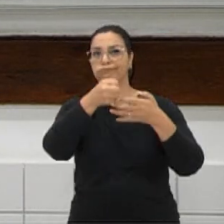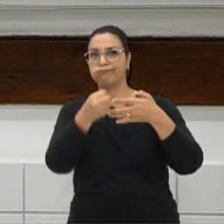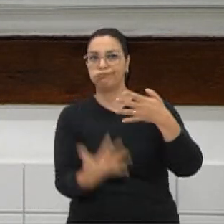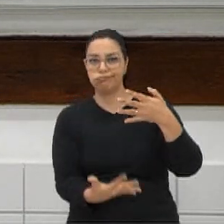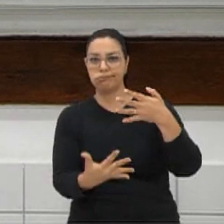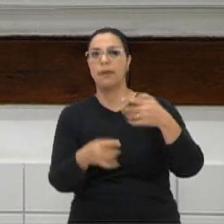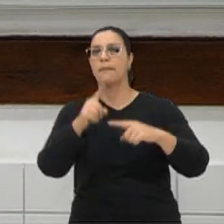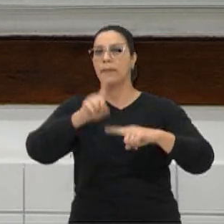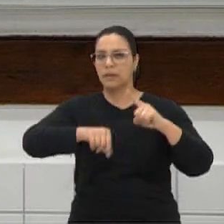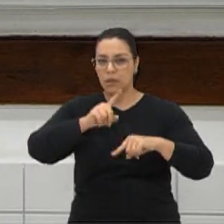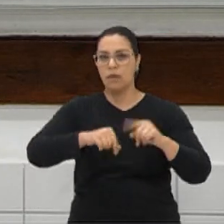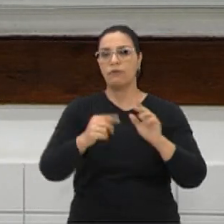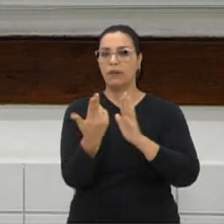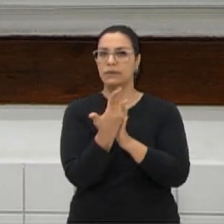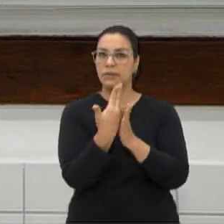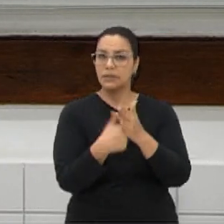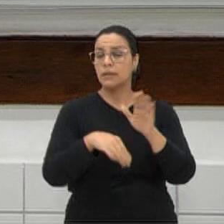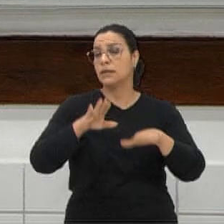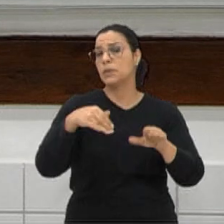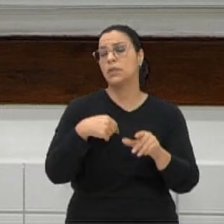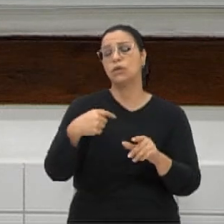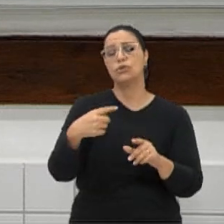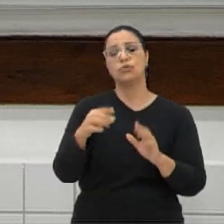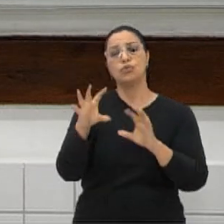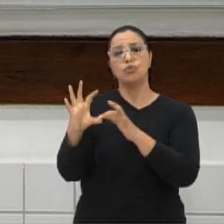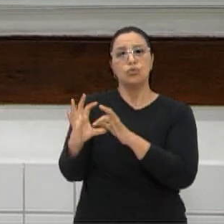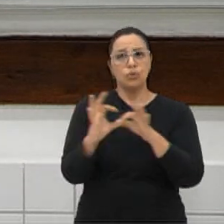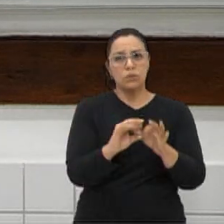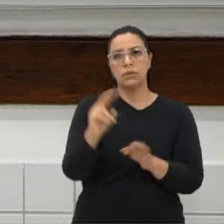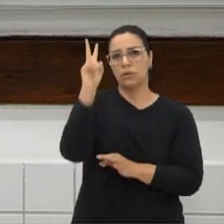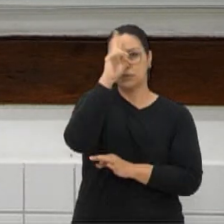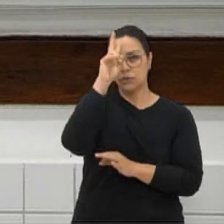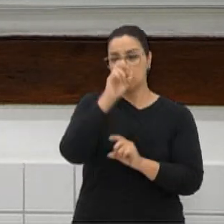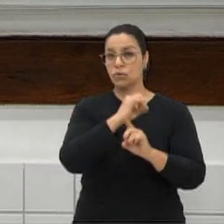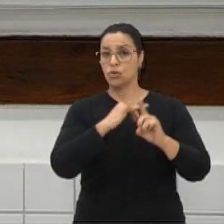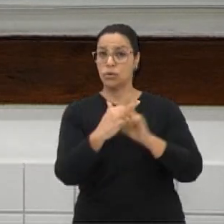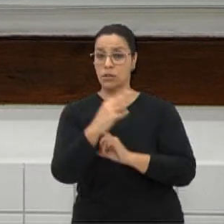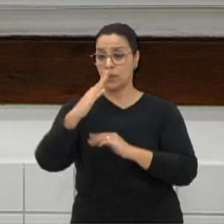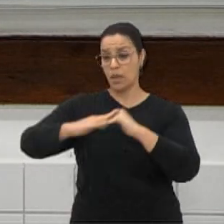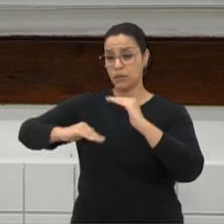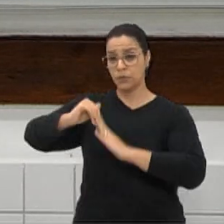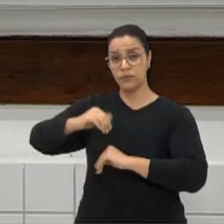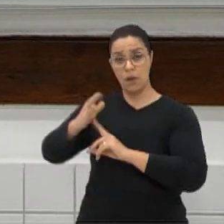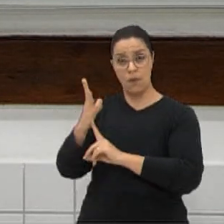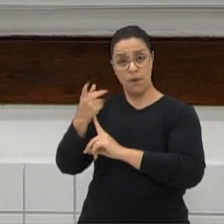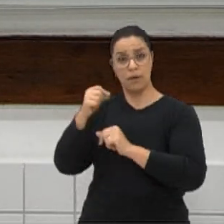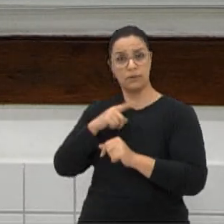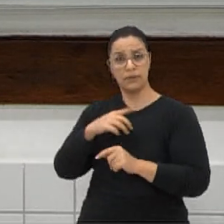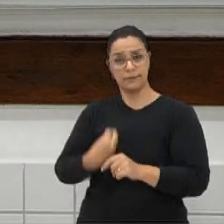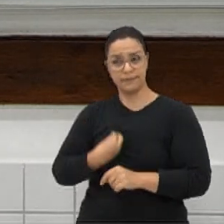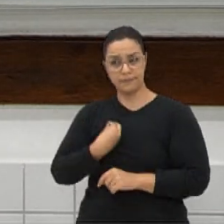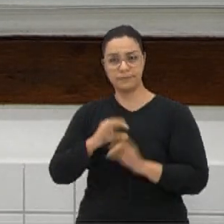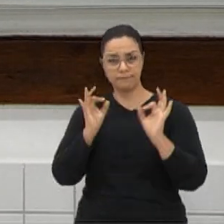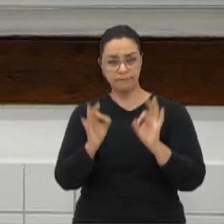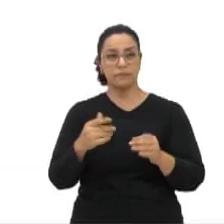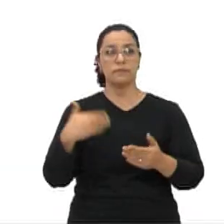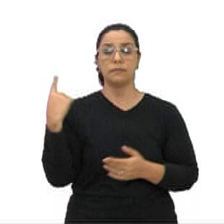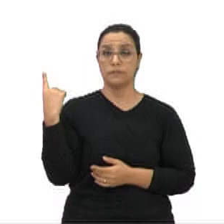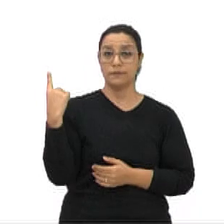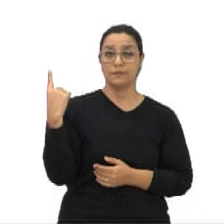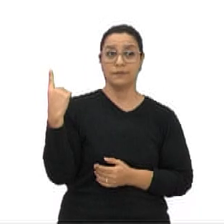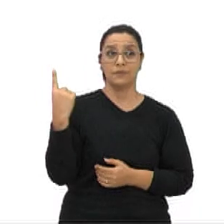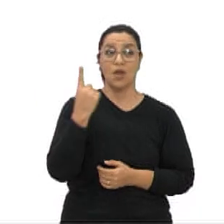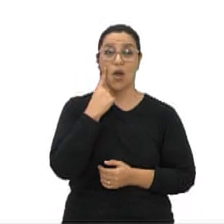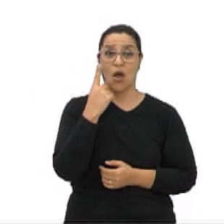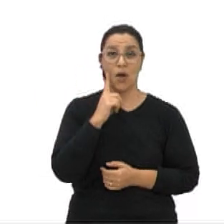de objetos que vão ser representados dependendo do artista e o contexto histórico, social que está acontecendo ali, tá bom? Bem, aí